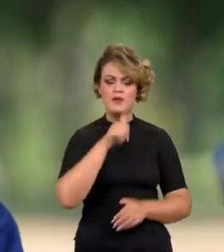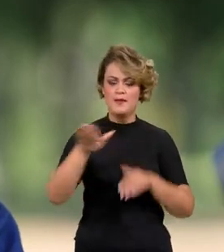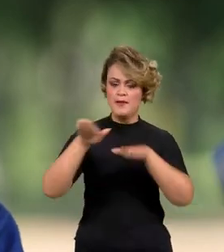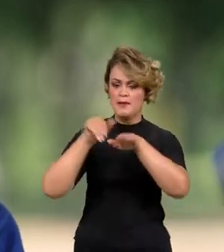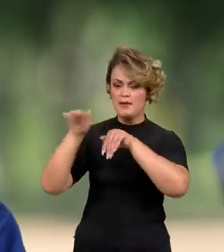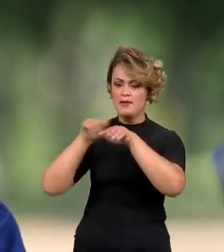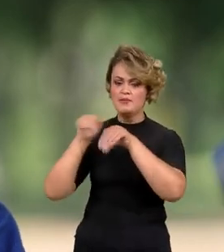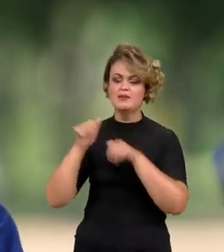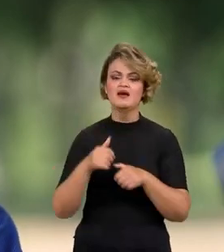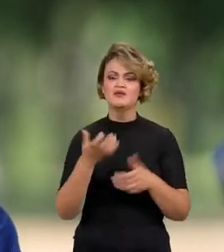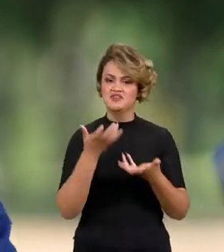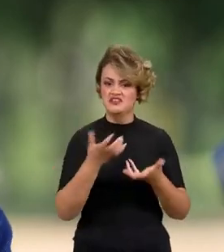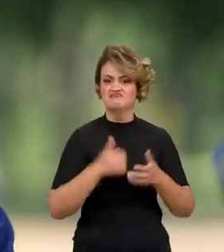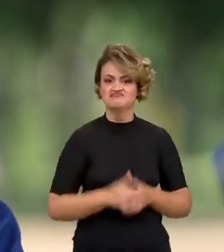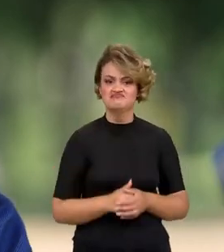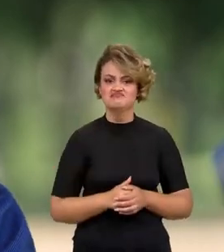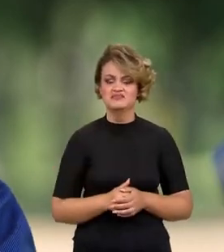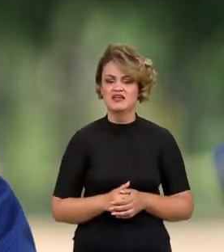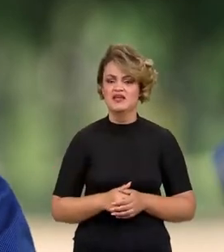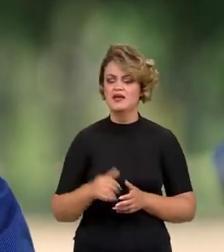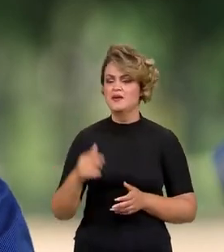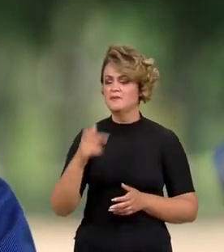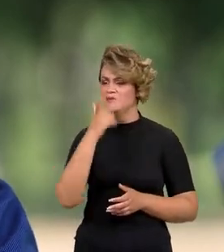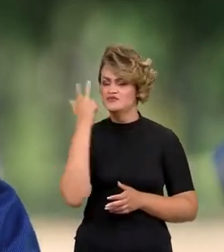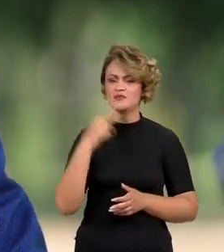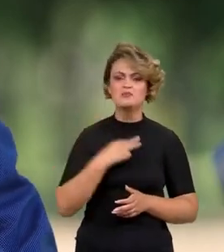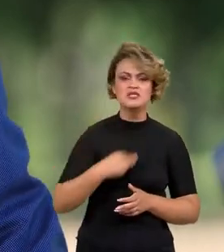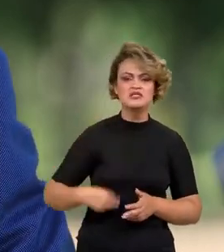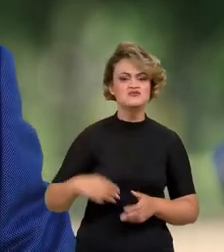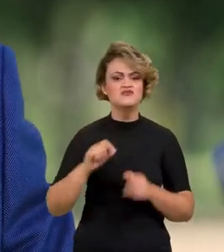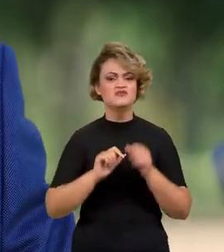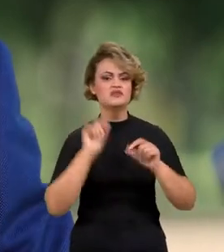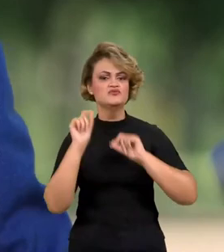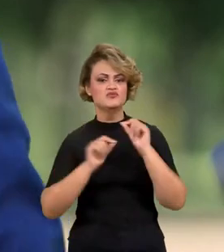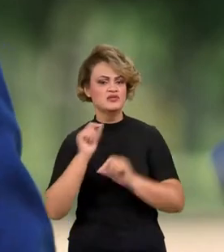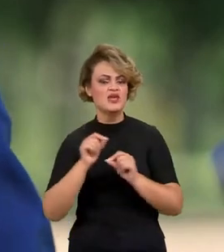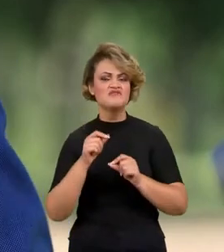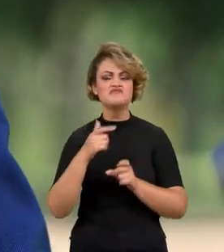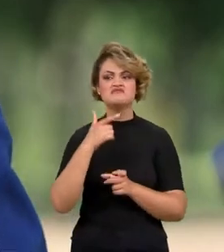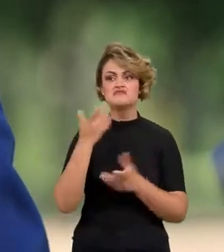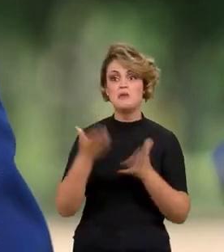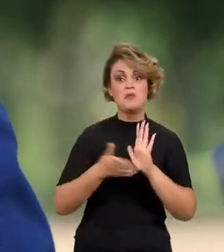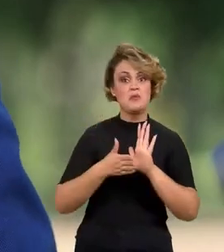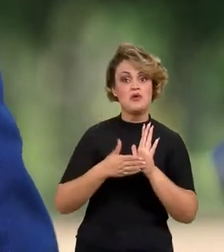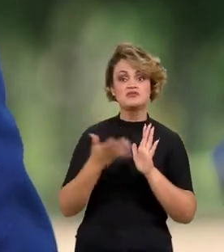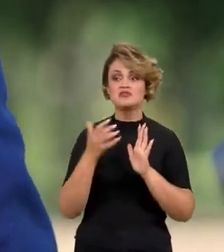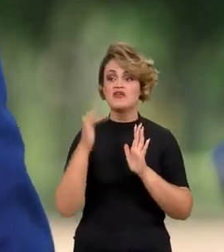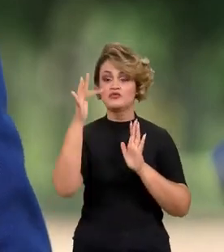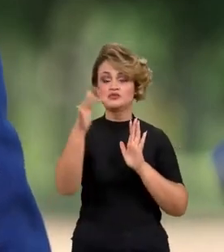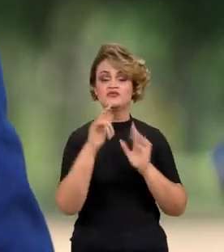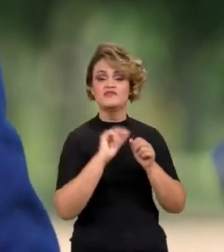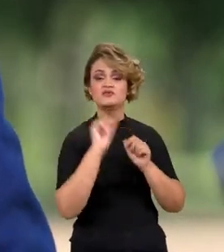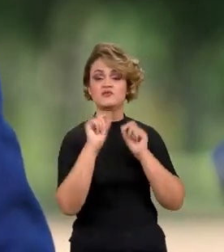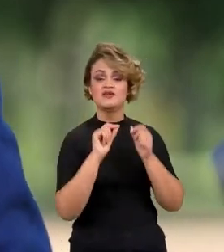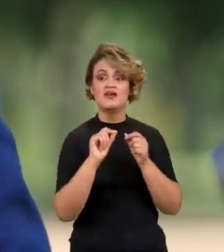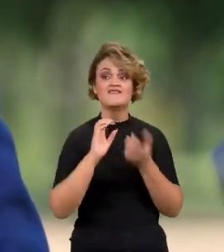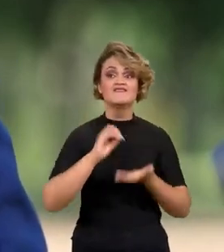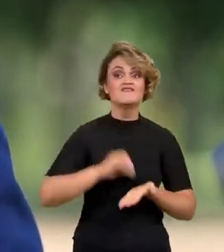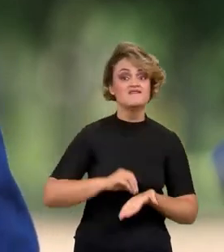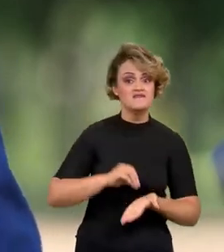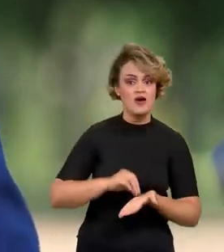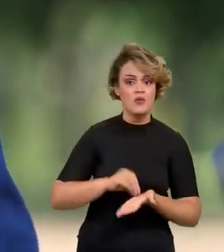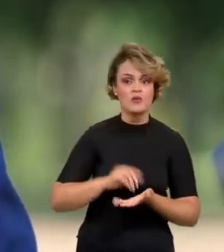aquilo que eles fizeram aquilo que eles estão se propondo a fazer e o que que falta para eles entregarem